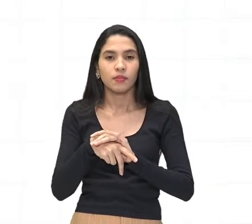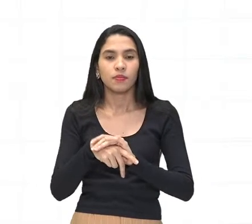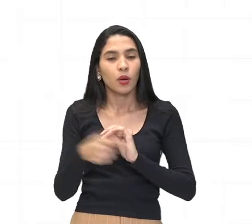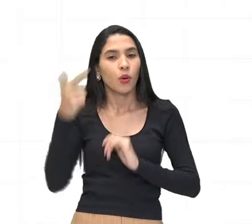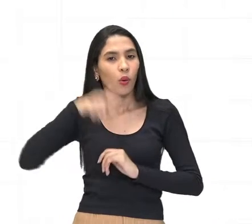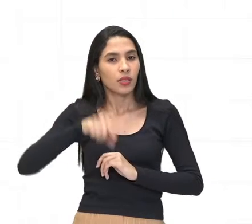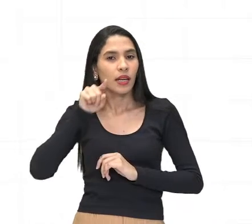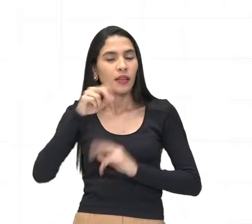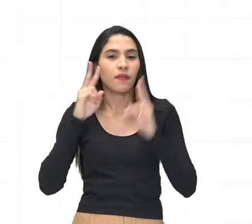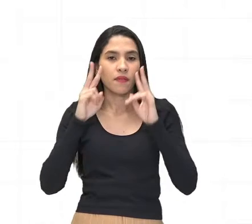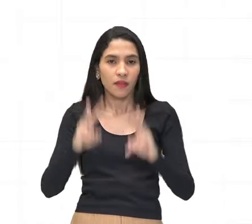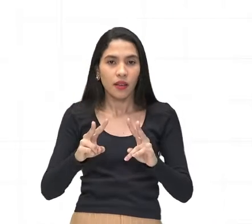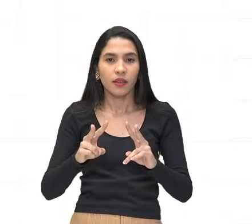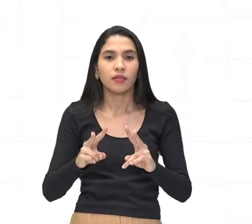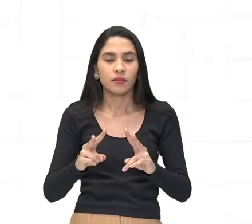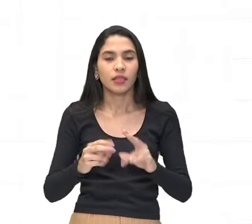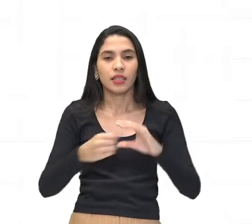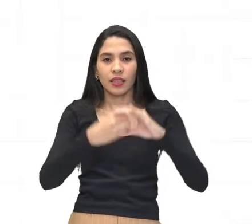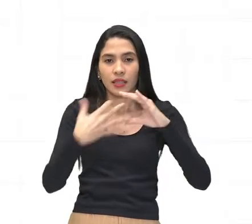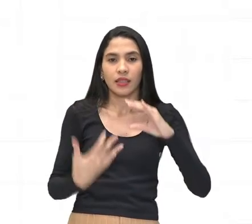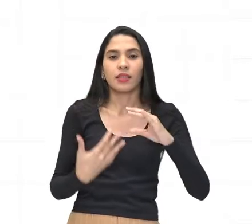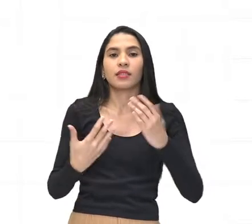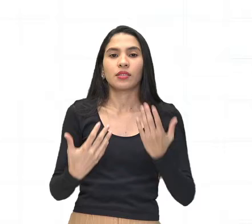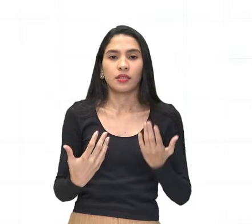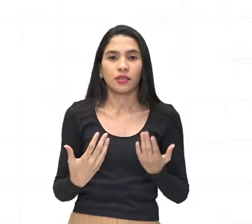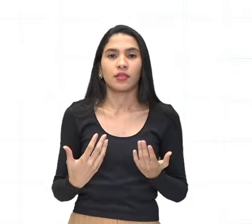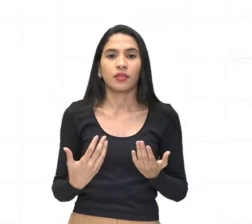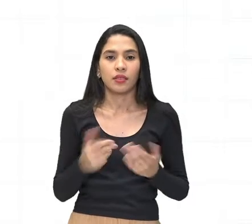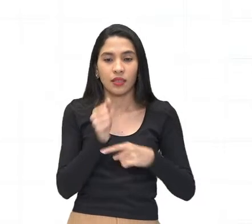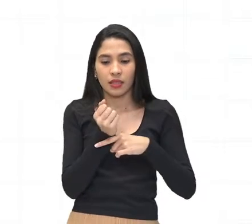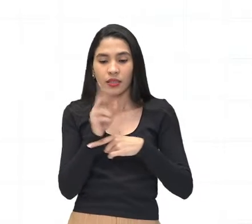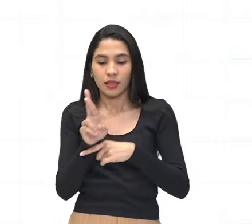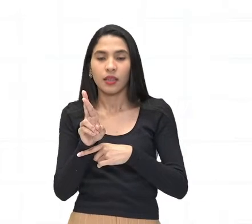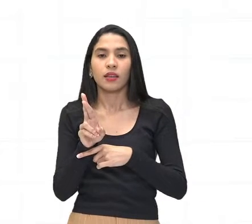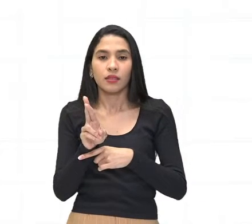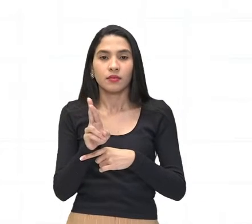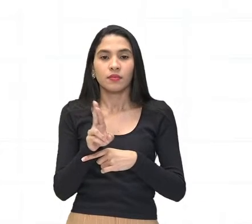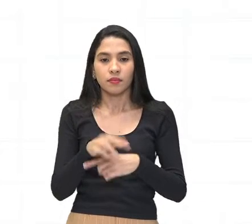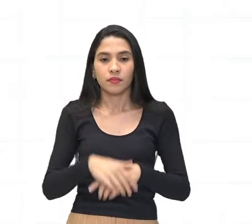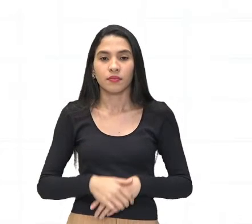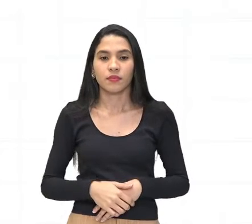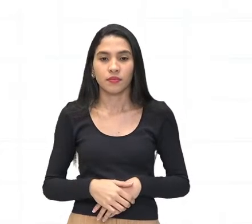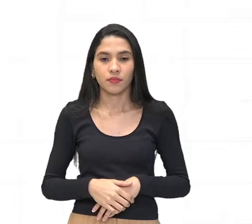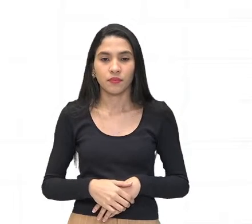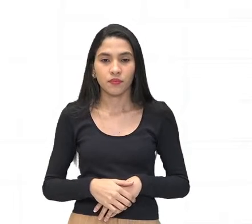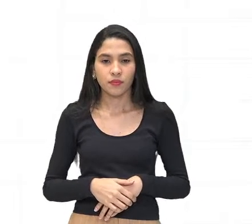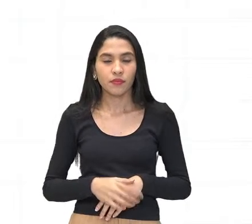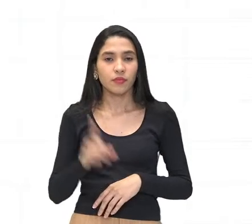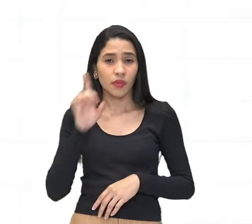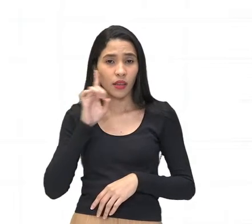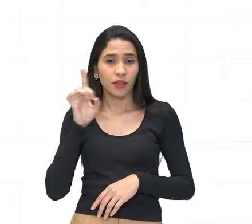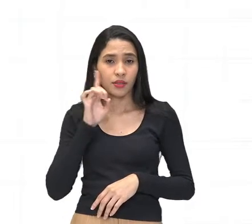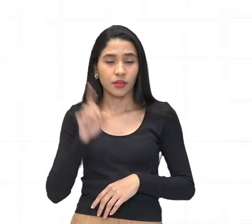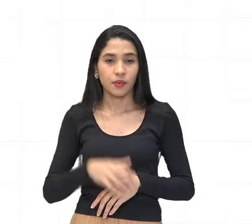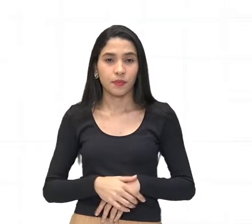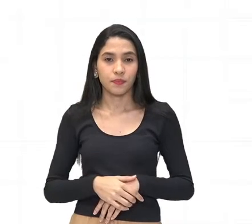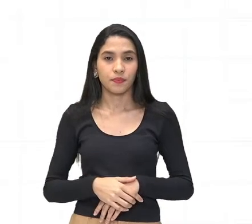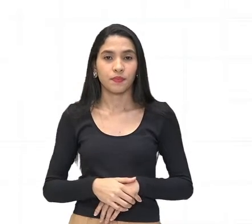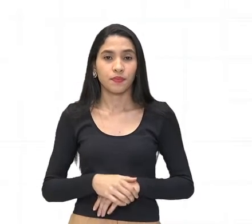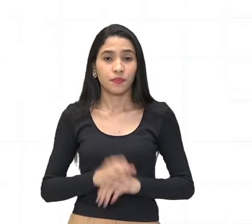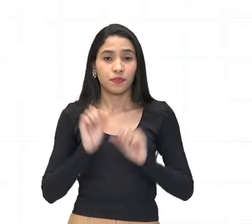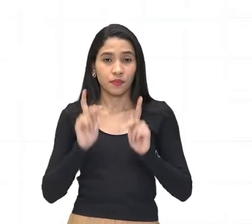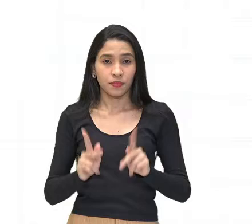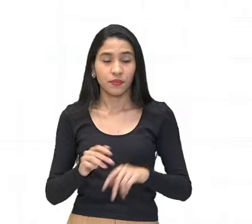consegue enxergar essas características do ar no nosso dia a dia,